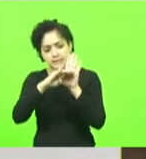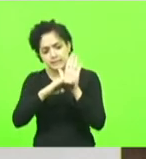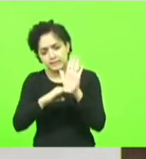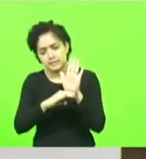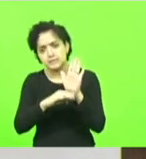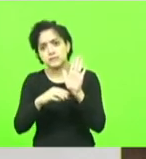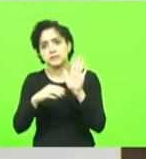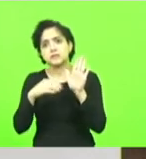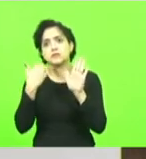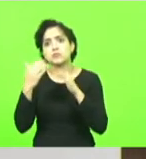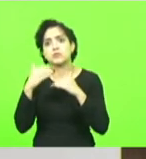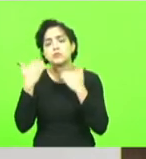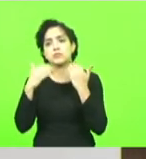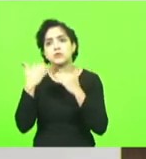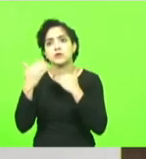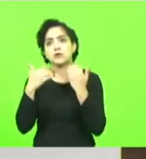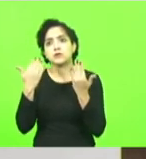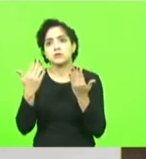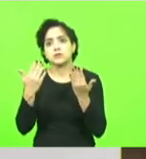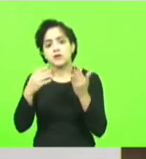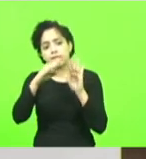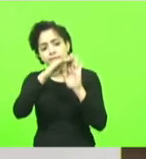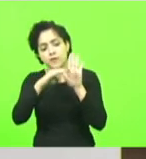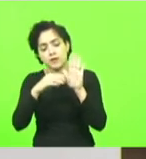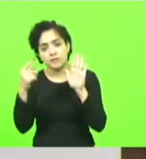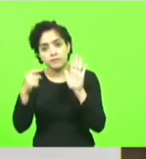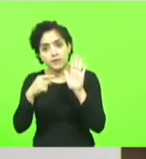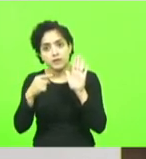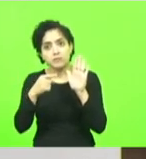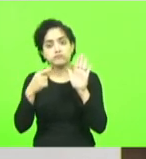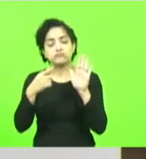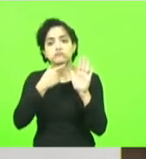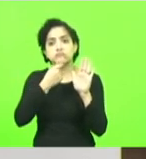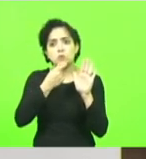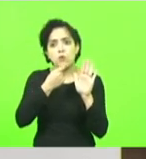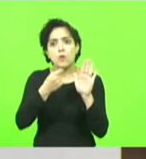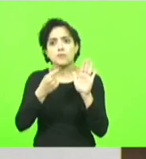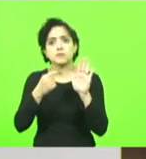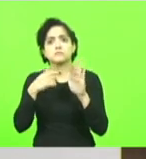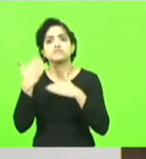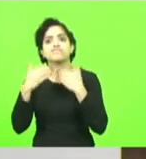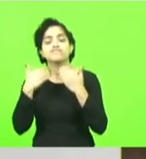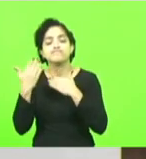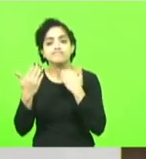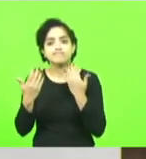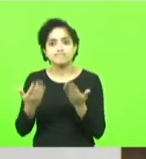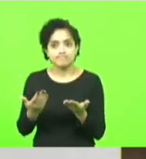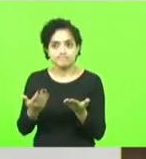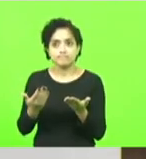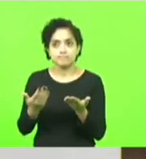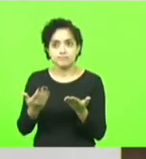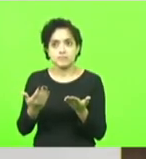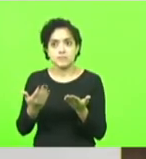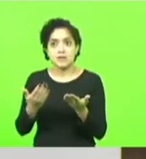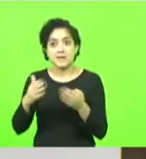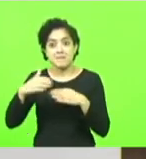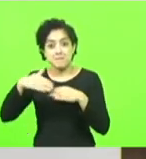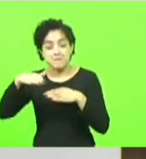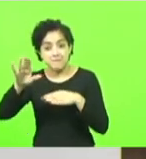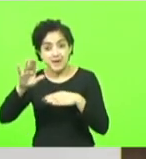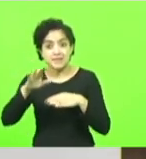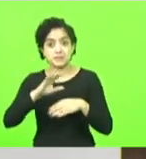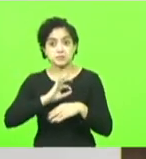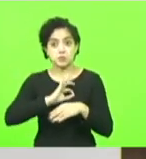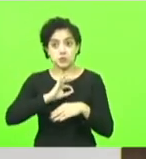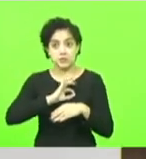morrendo. Olha a lista de soldados e homens que estão morrendo. Sabia que morre mais policial